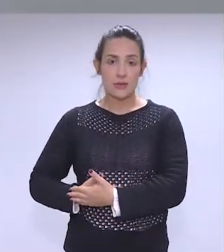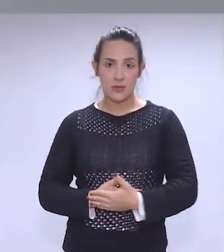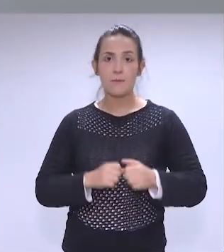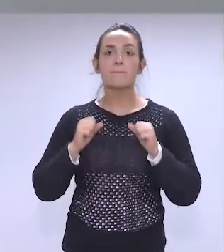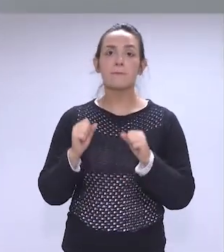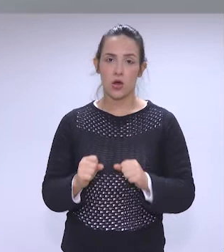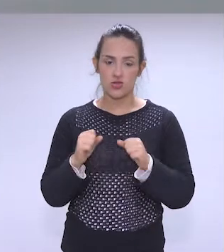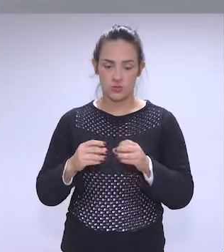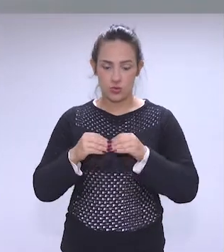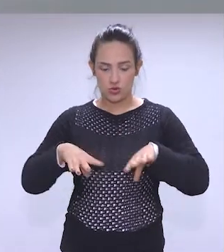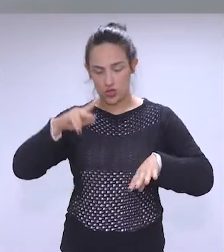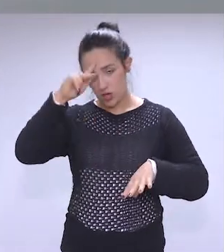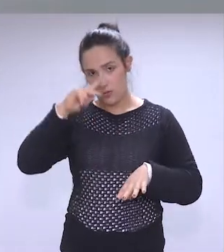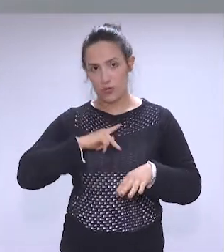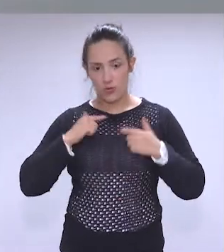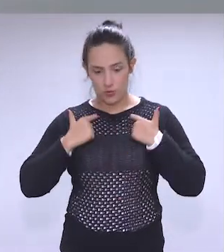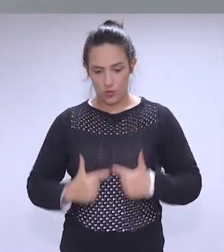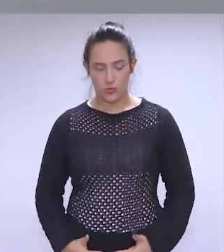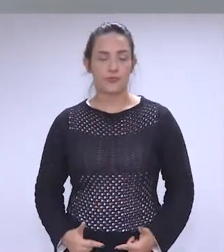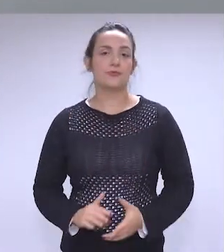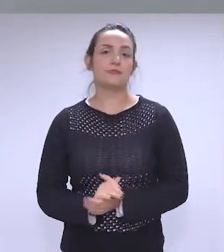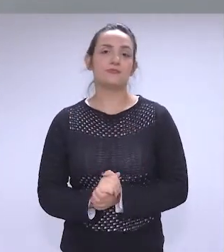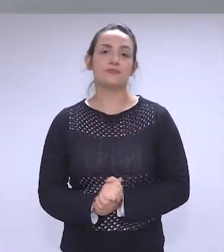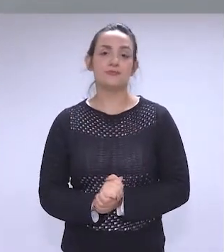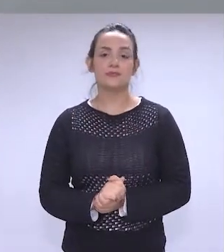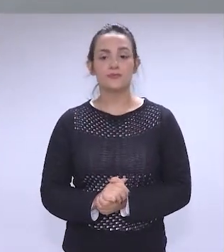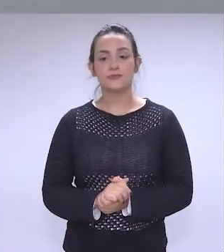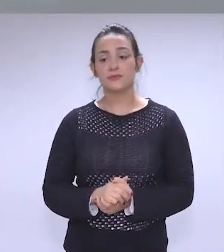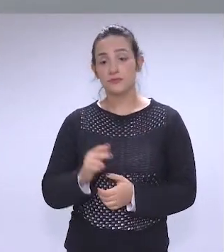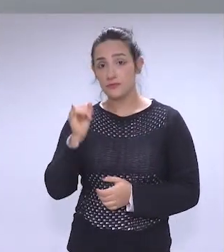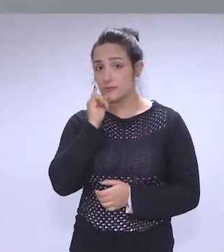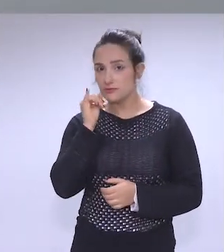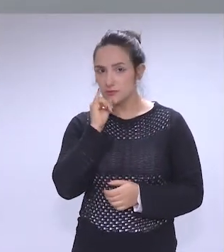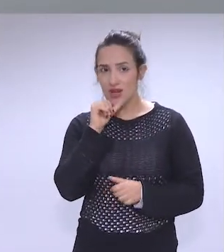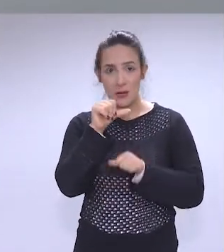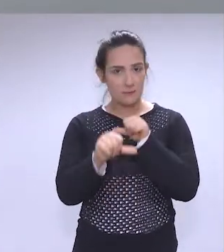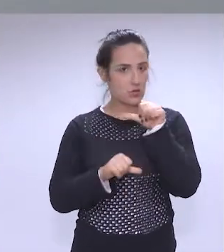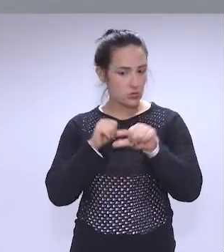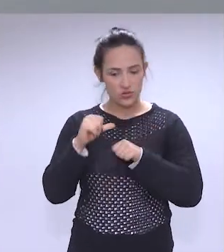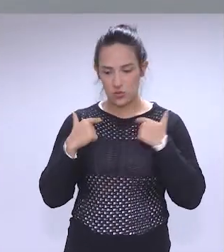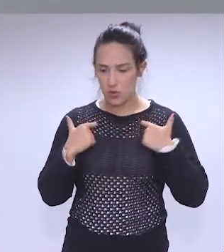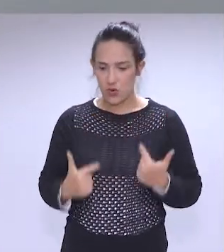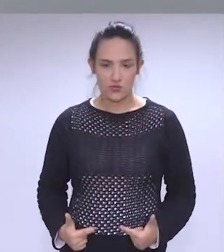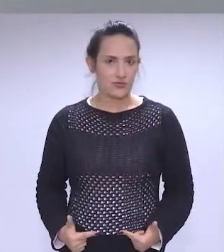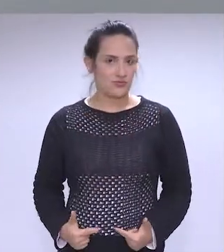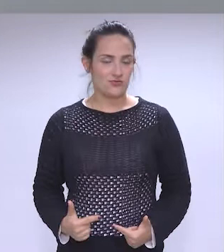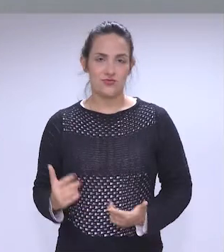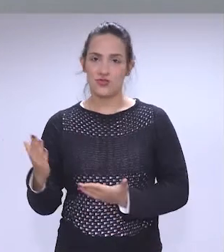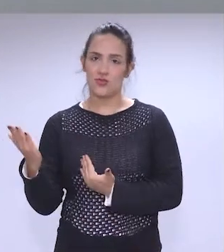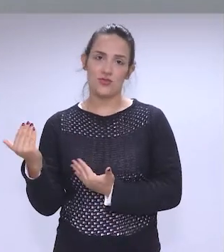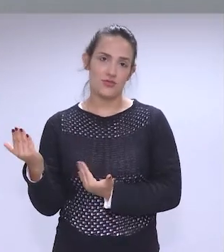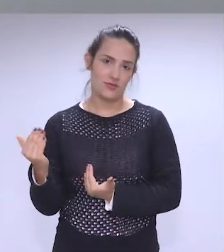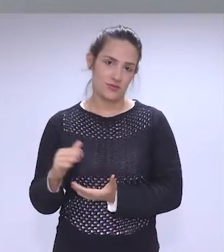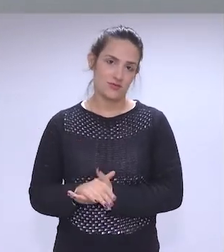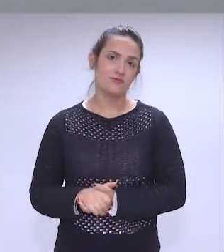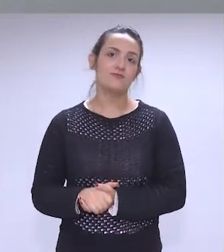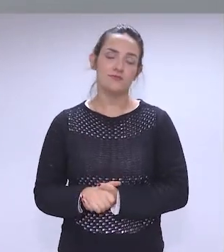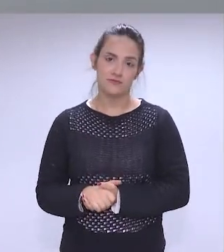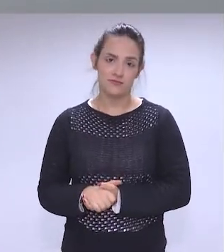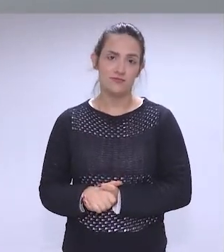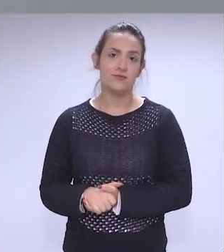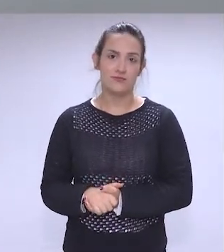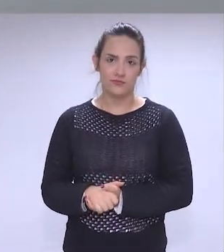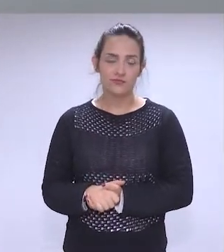parto. Modificações que a gestação vai promover a esse corpo ainda na adolescência podem